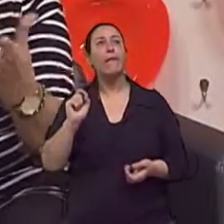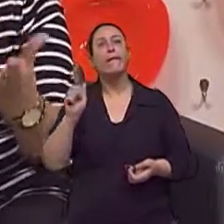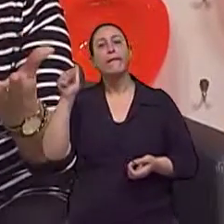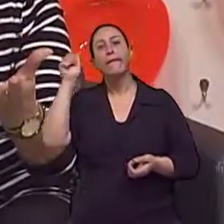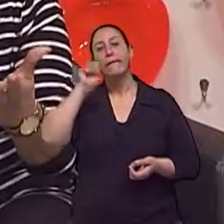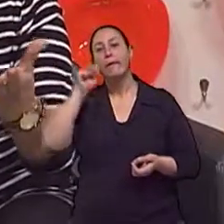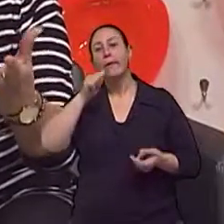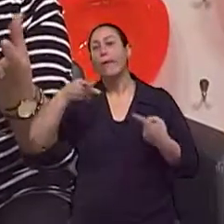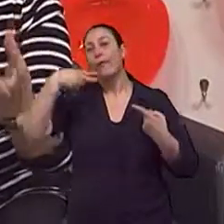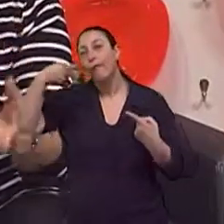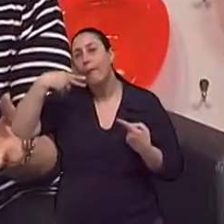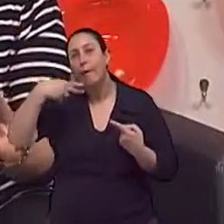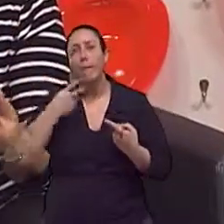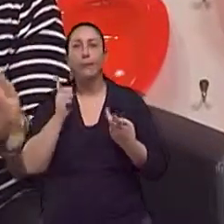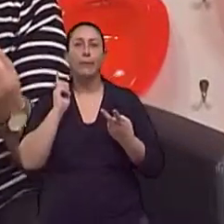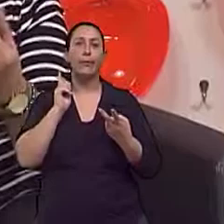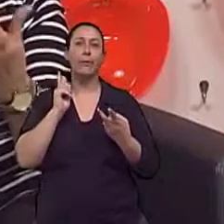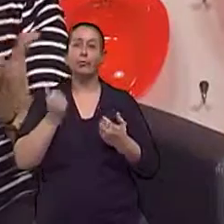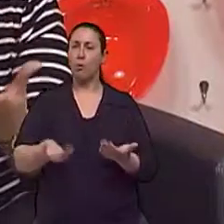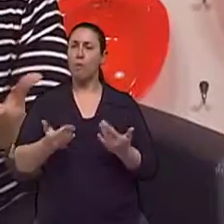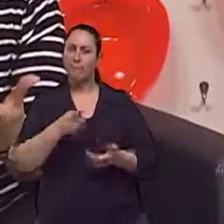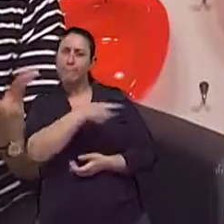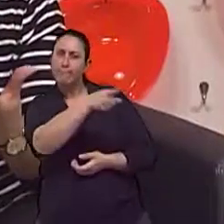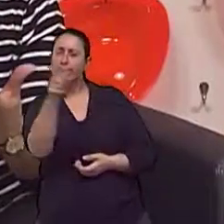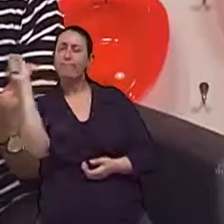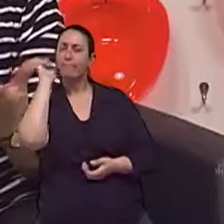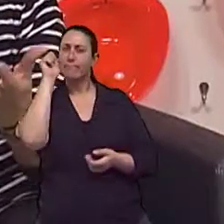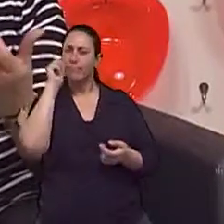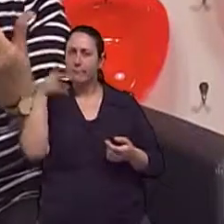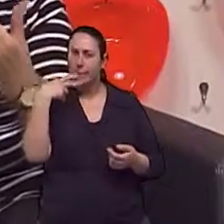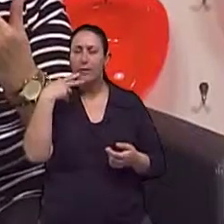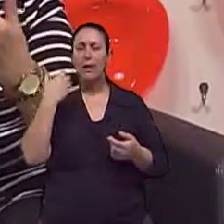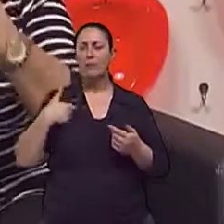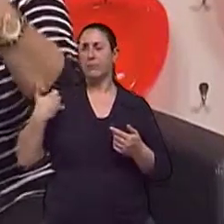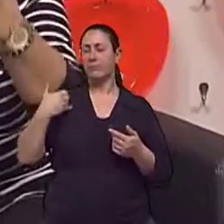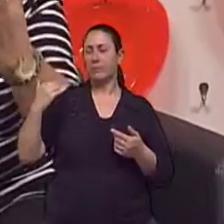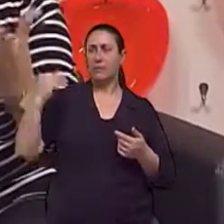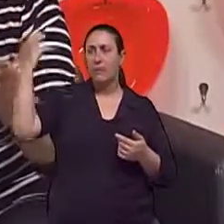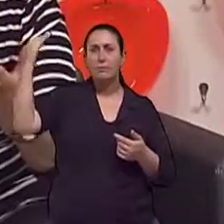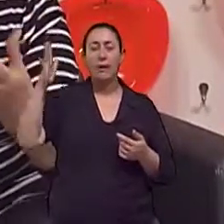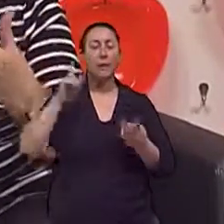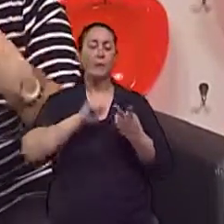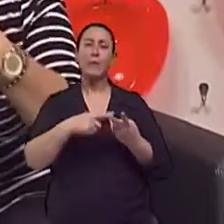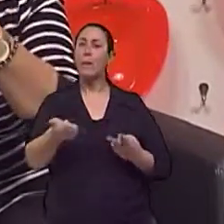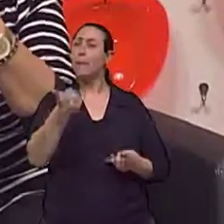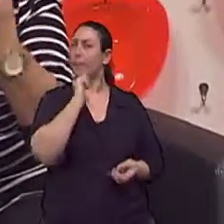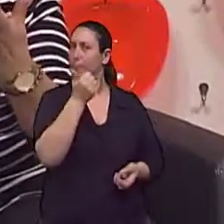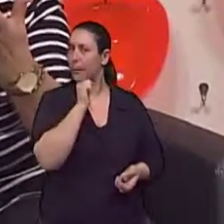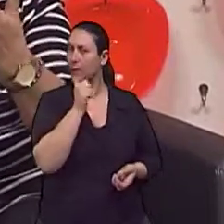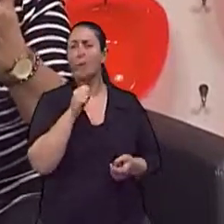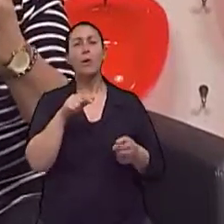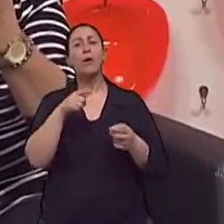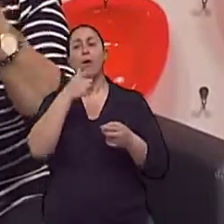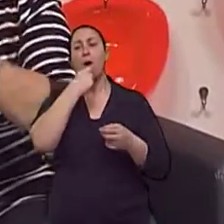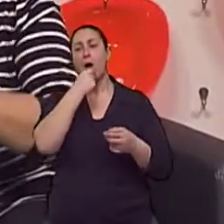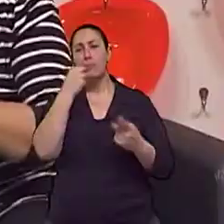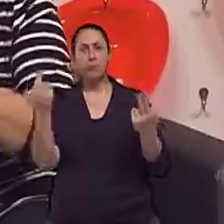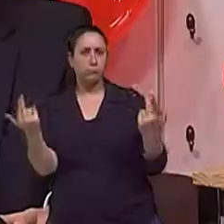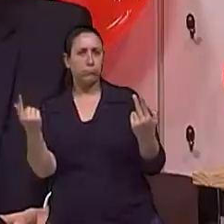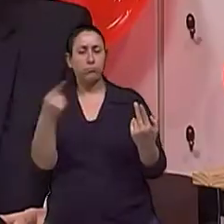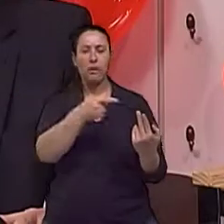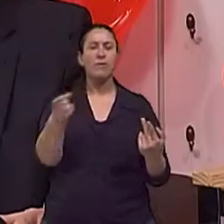de que estão fumando na juventude na fase adulta é bebendo mais os homens também